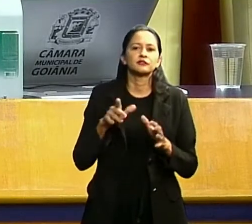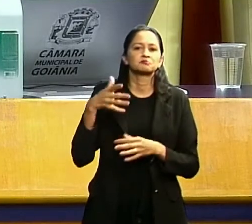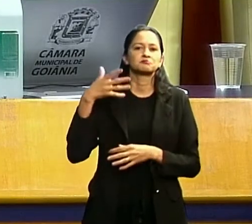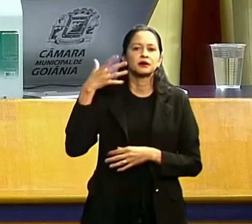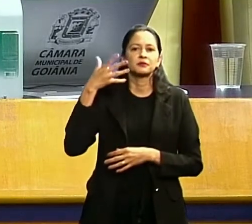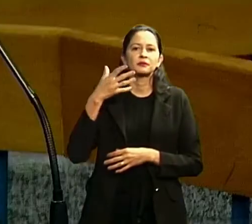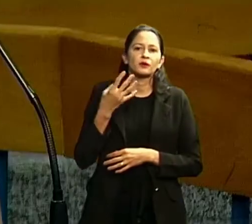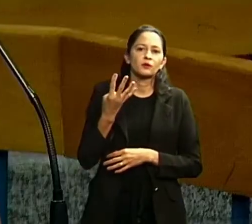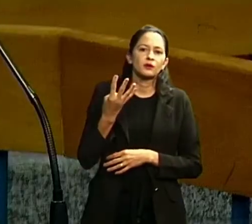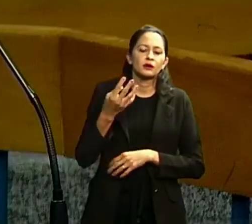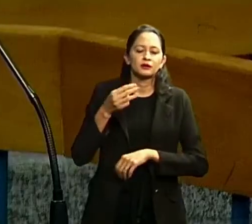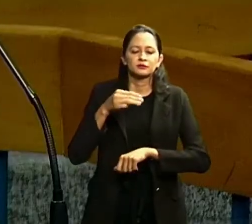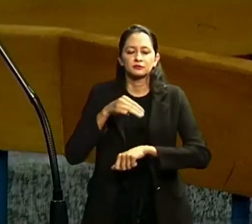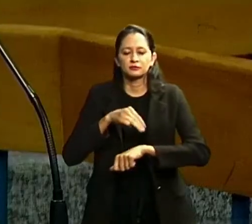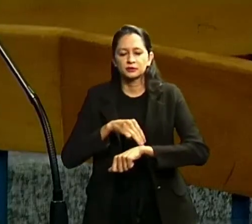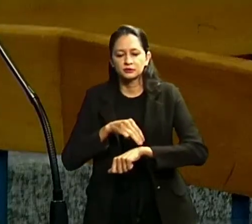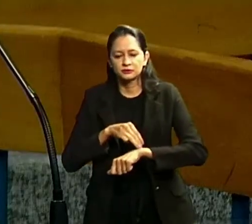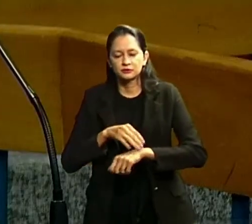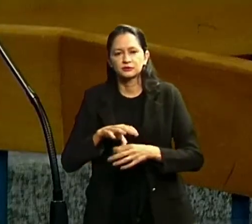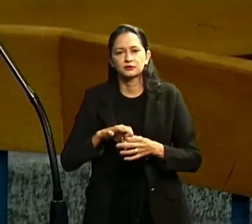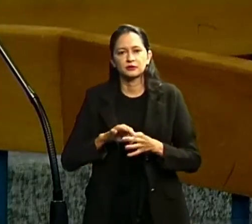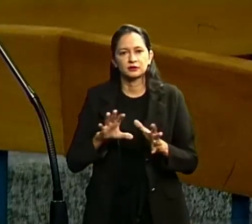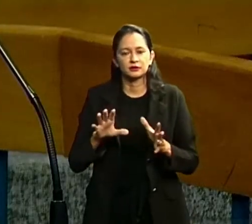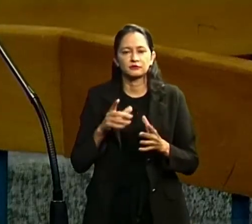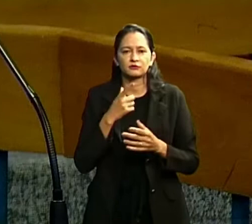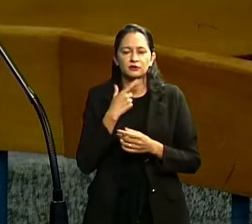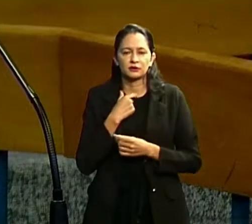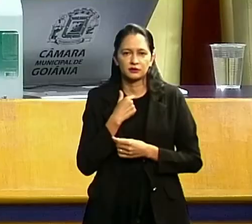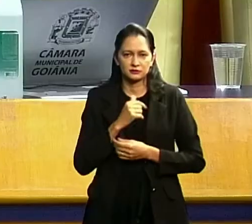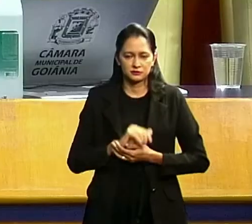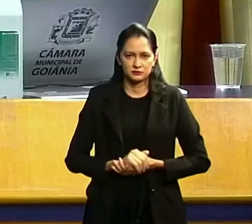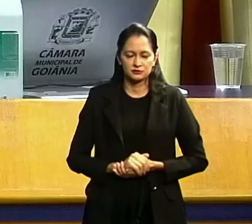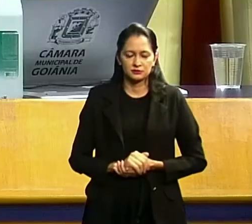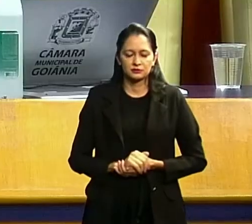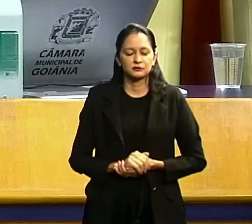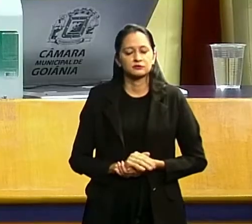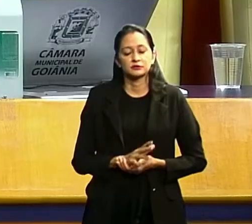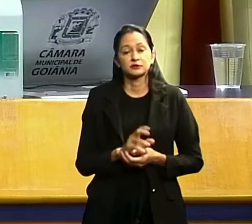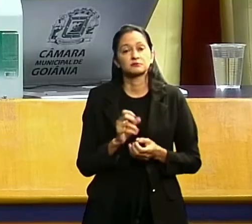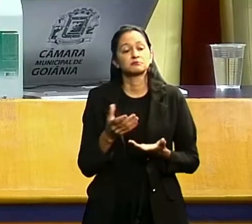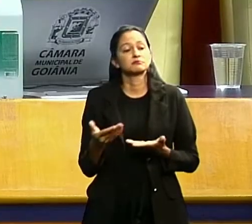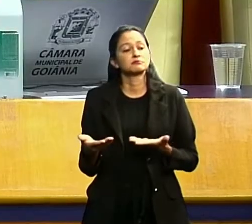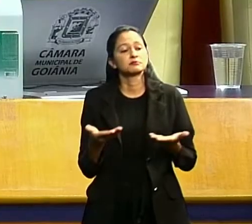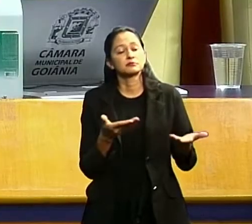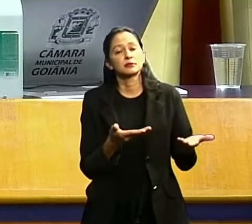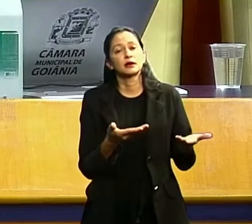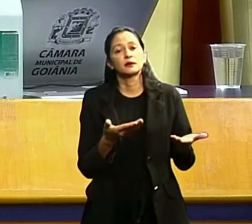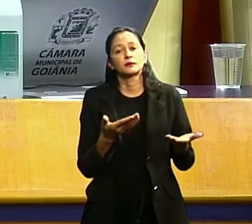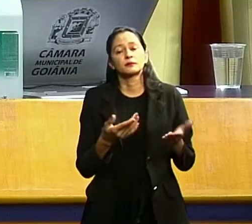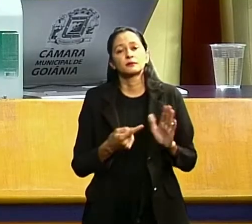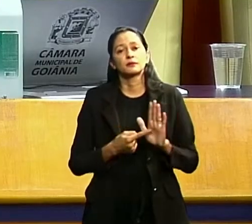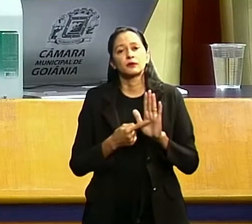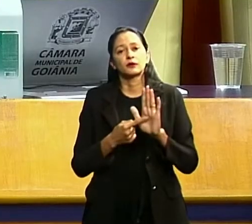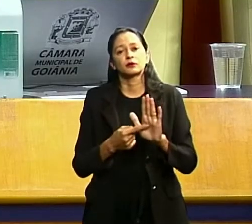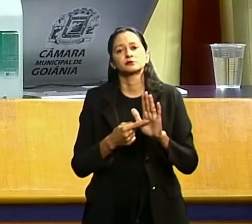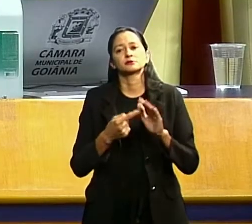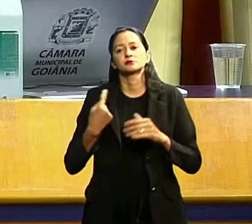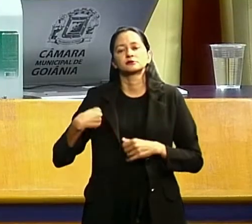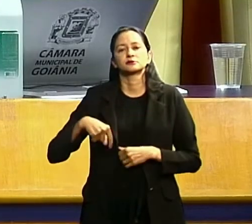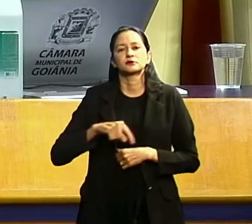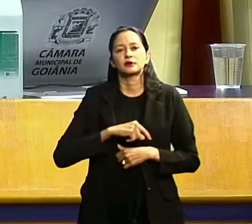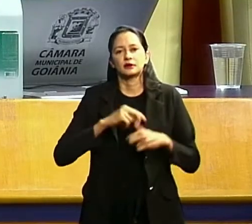até 4 minutos se manifestando da forma que gostaria. Então, a senhora leva desse poder o